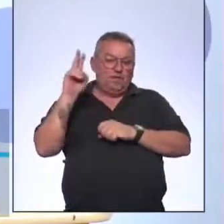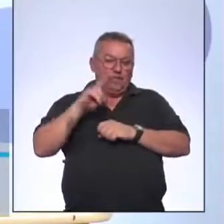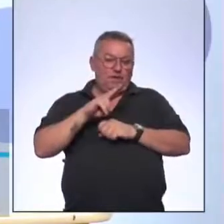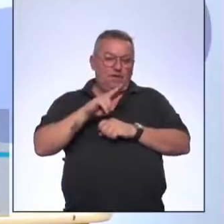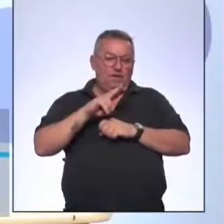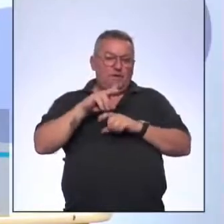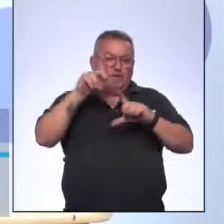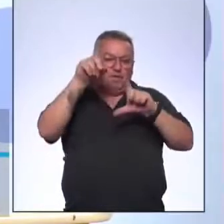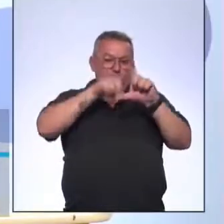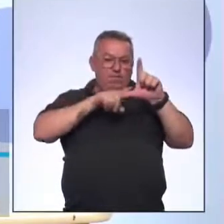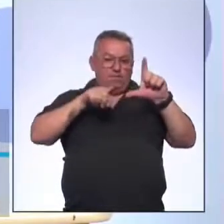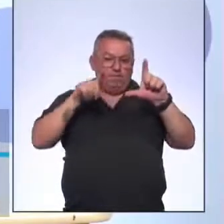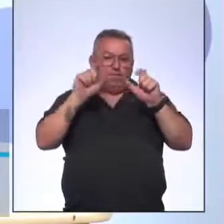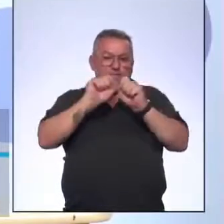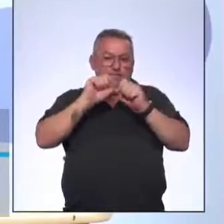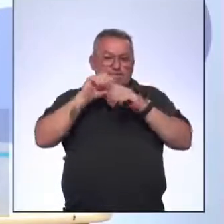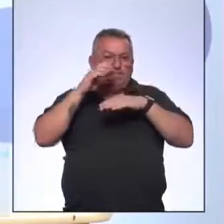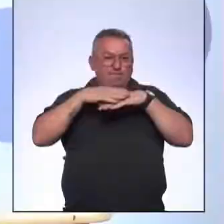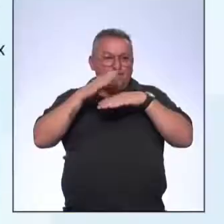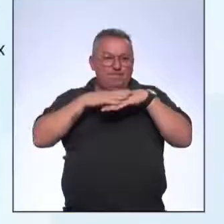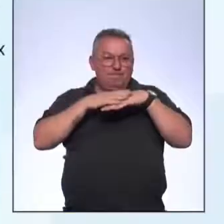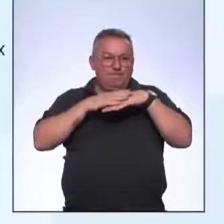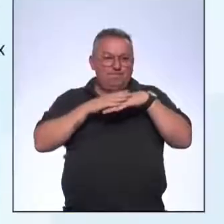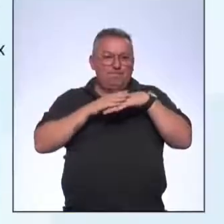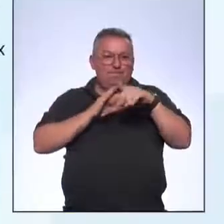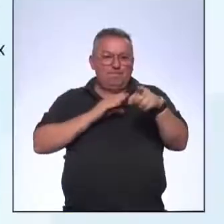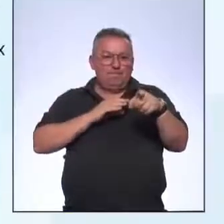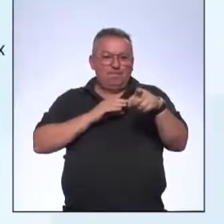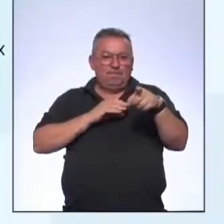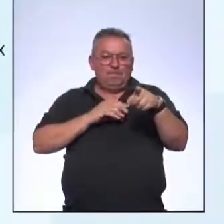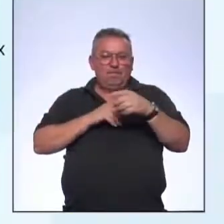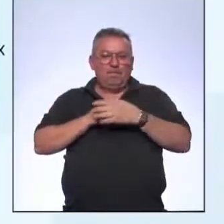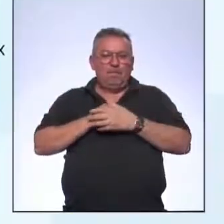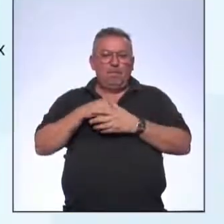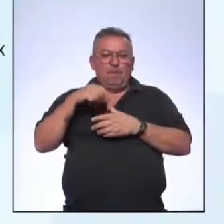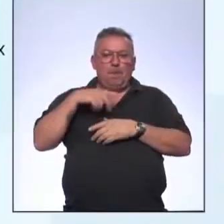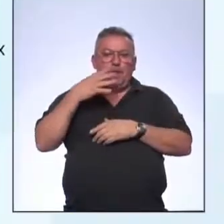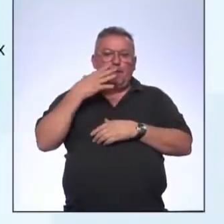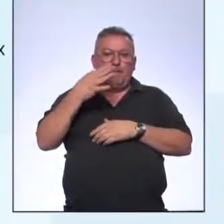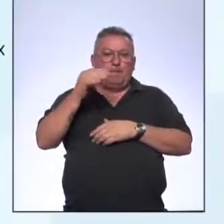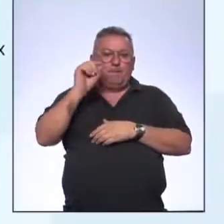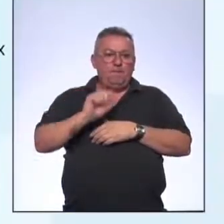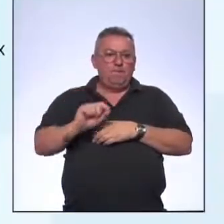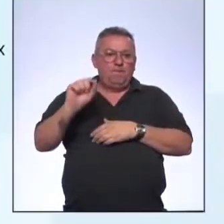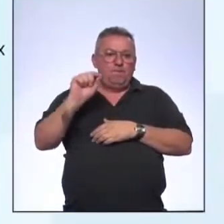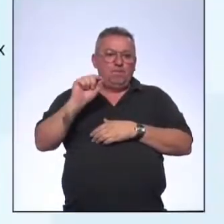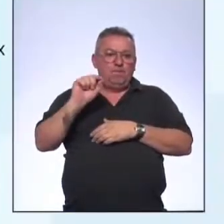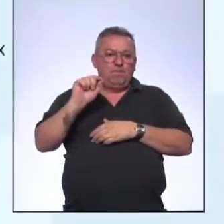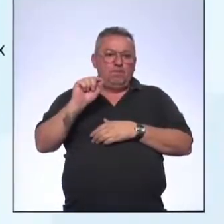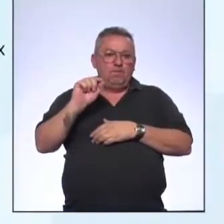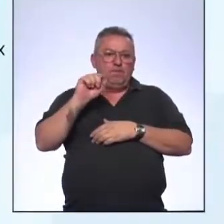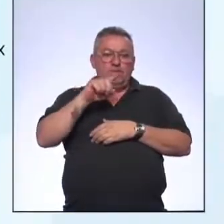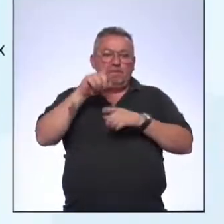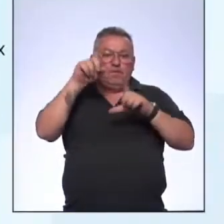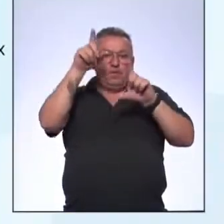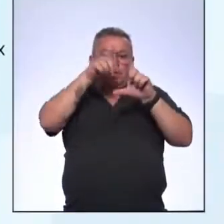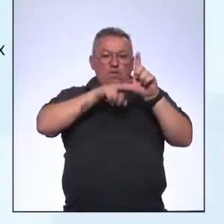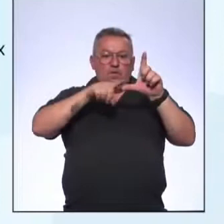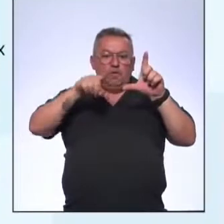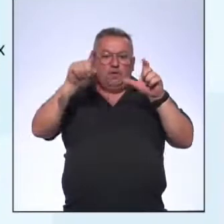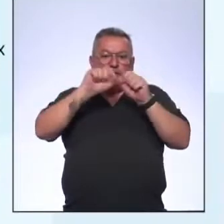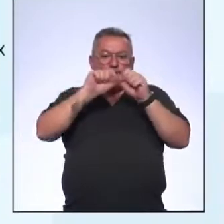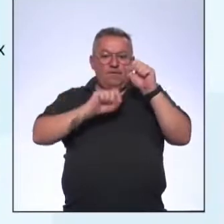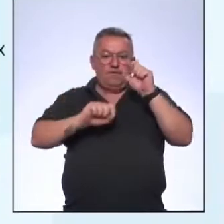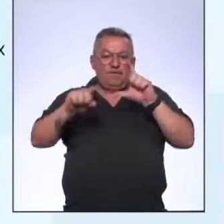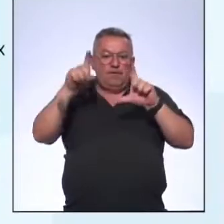o gráfico que a Alê fez pode nós temos a na tela para poder facilitar também nós temos que observar né ali que esse é um gráfico que você